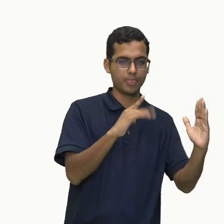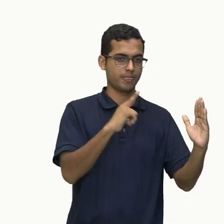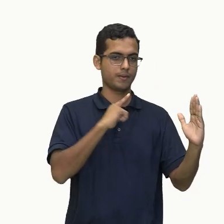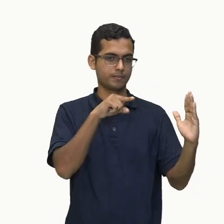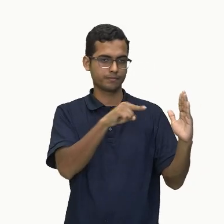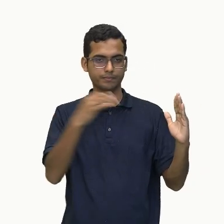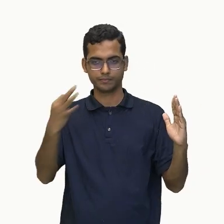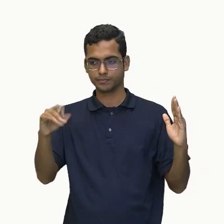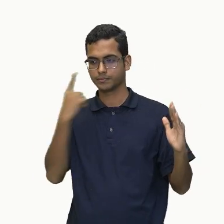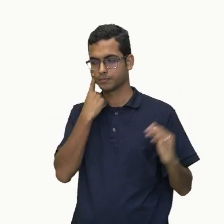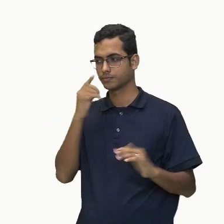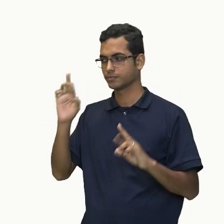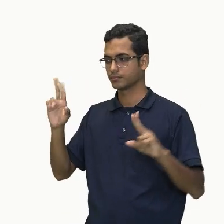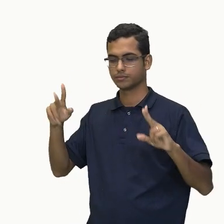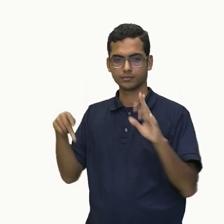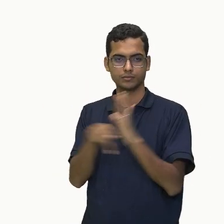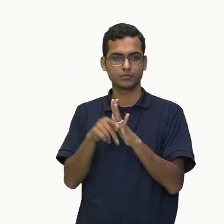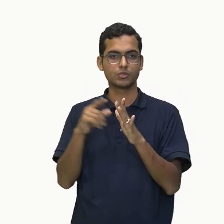They are,